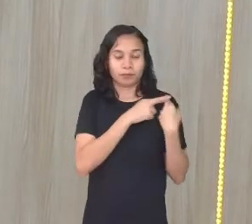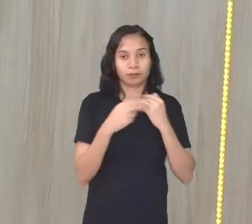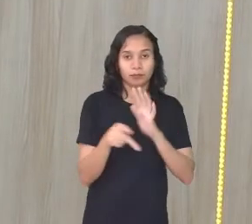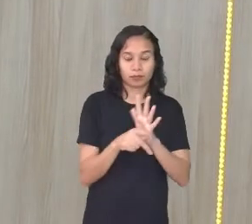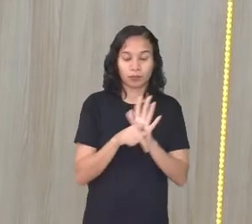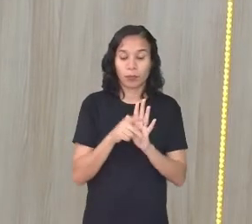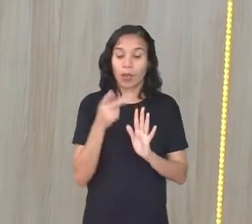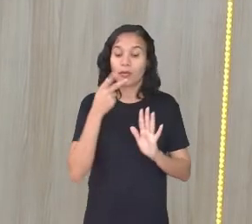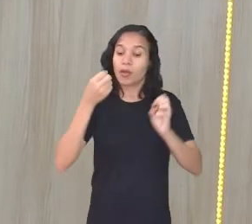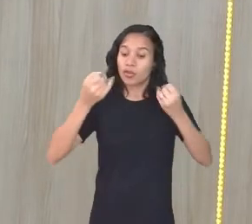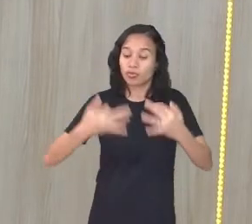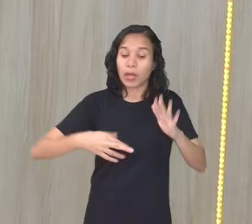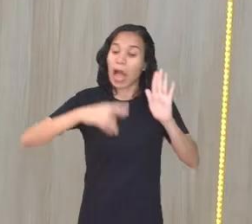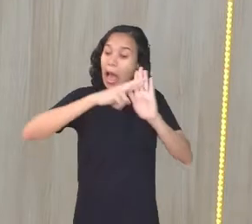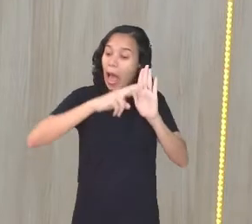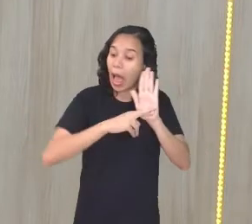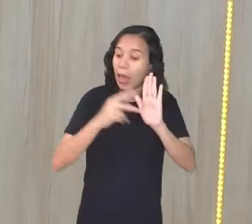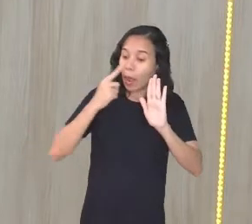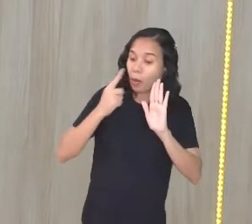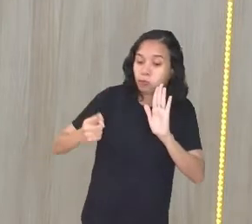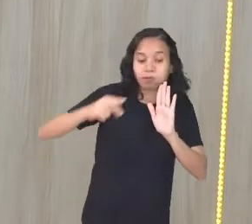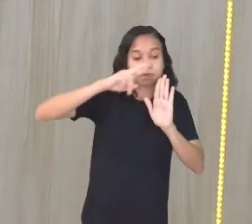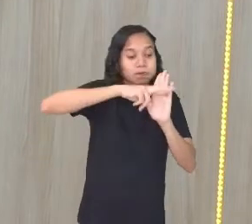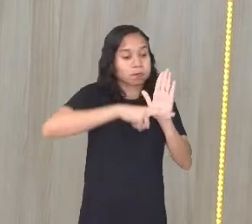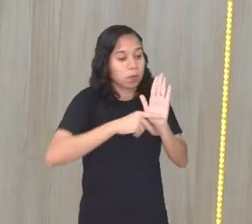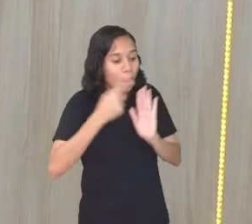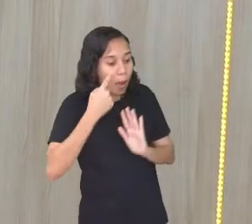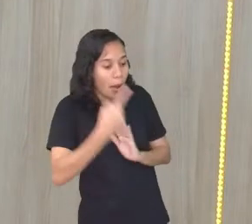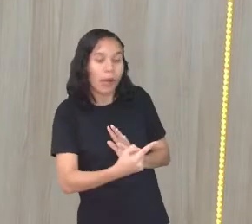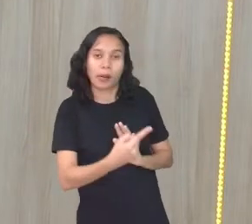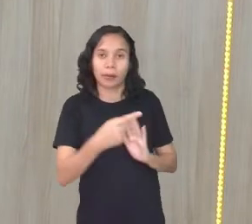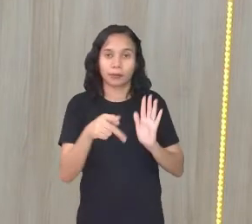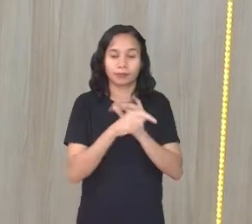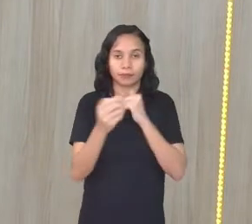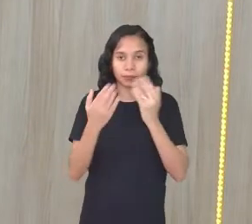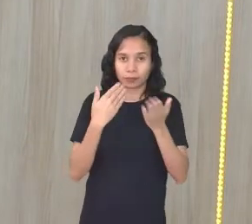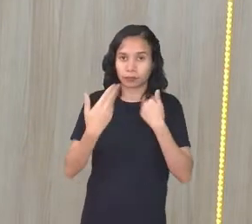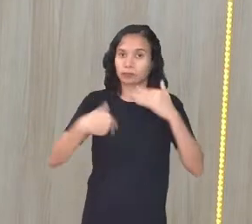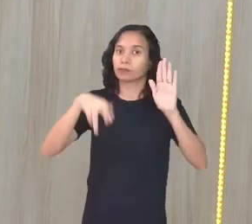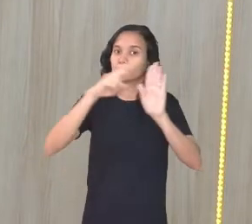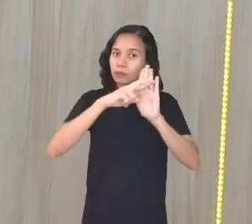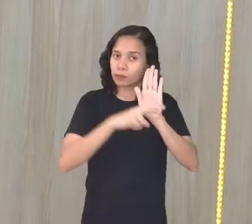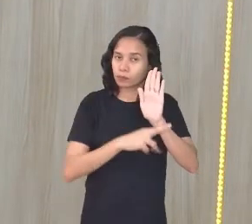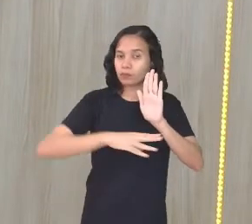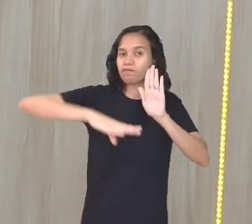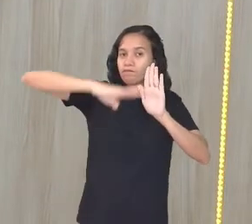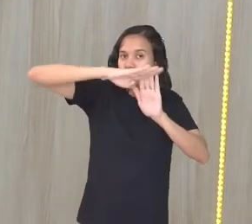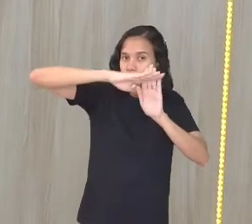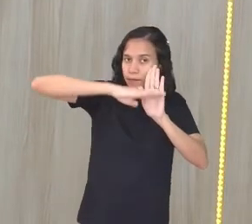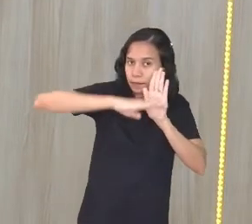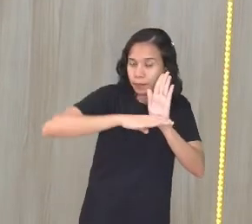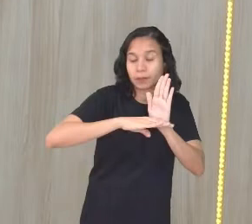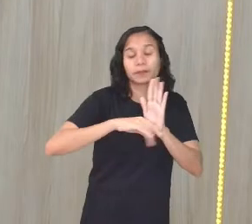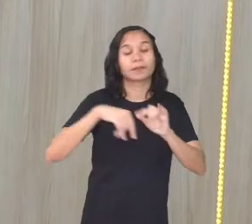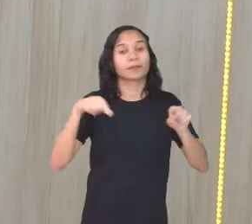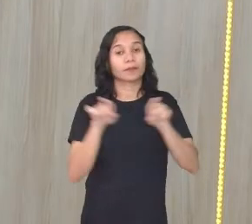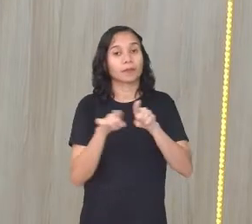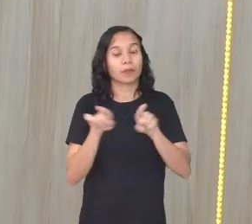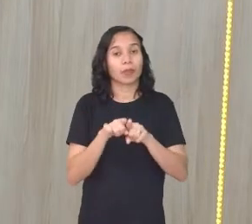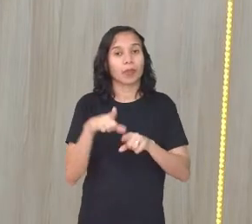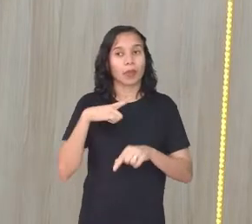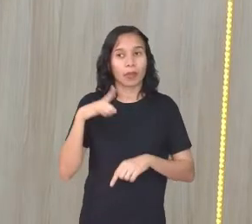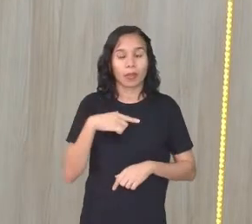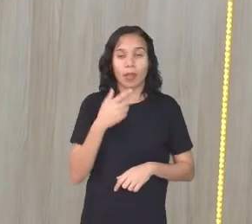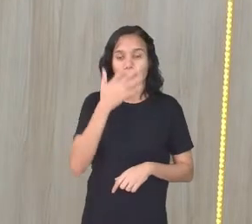as regras, porque, como o próprio nome diz, o debate regrado tem regras, não é? Há turnos